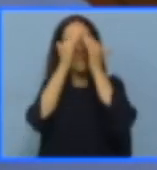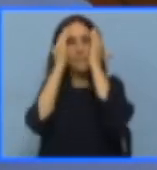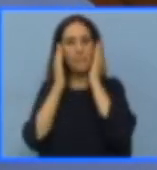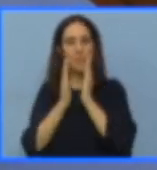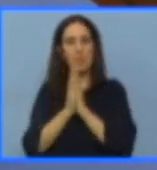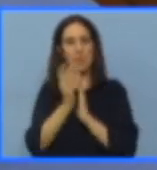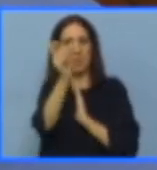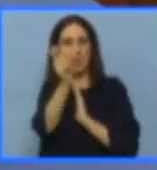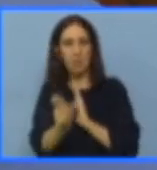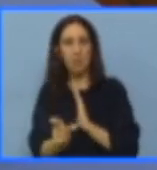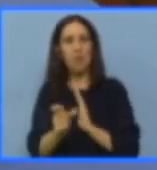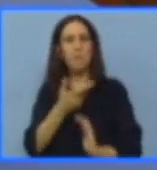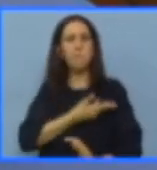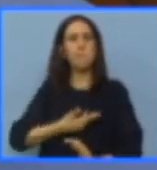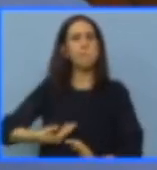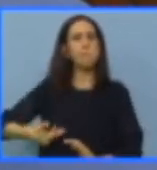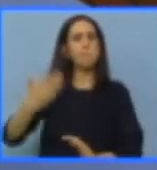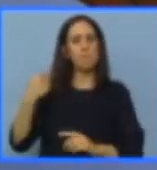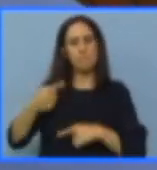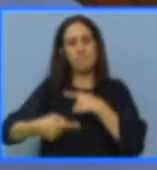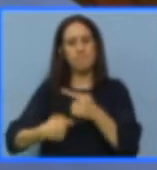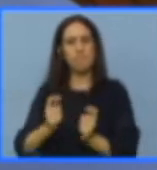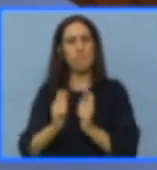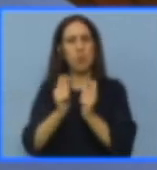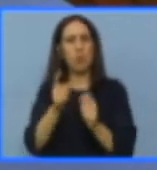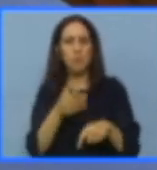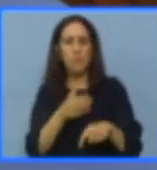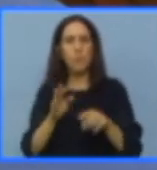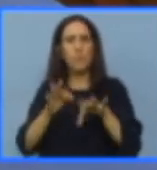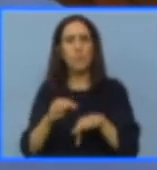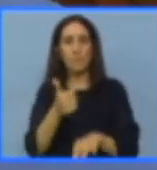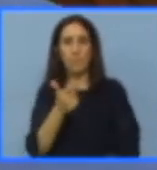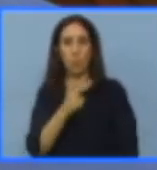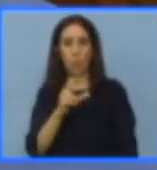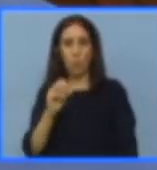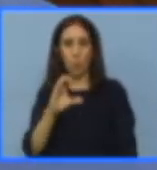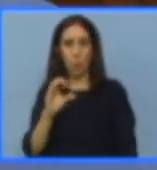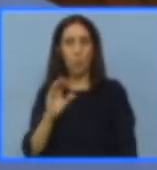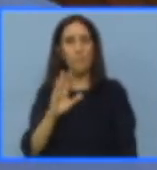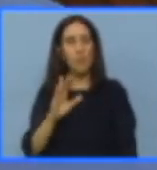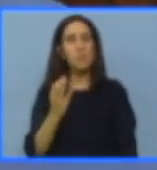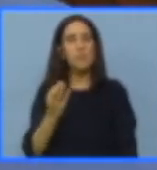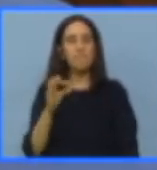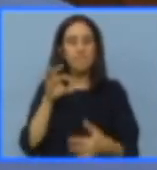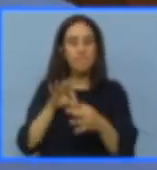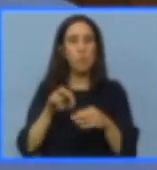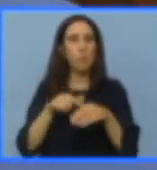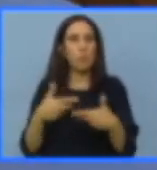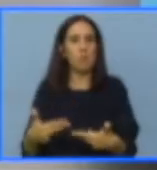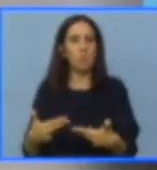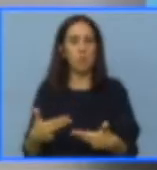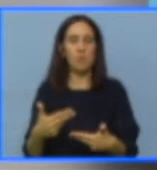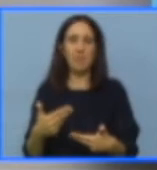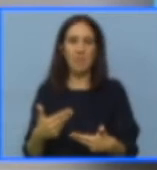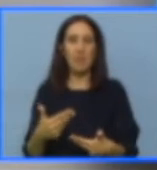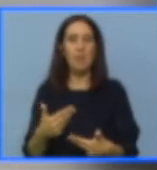projetou desde o final da Antiguidade até ao período Barroco, mas com um teaser ainda contemporâneo, que é uma